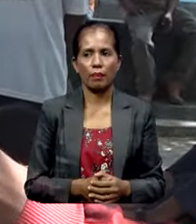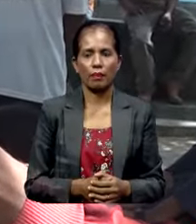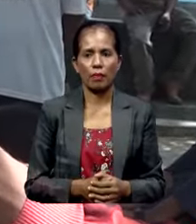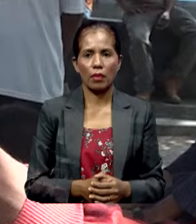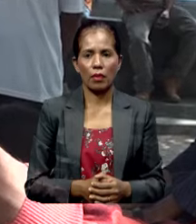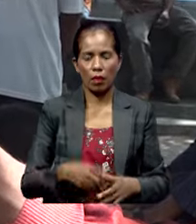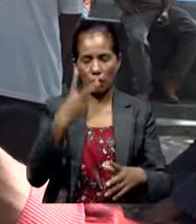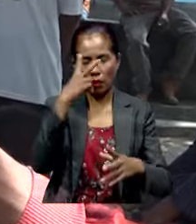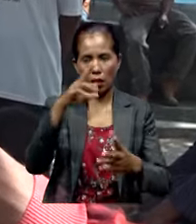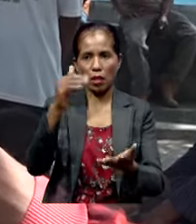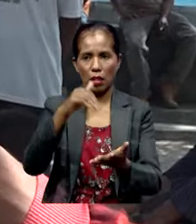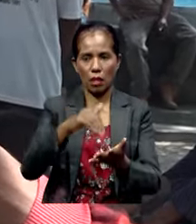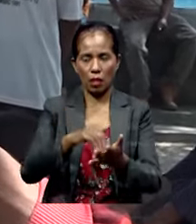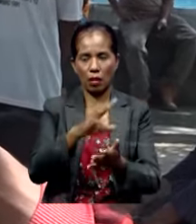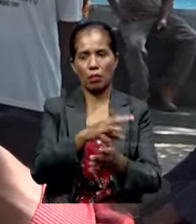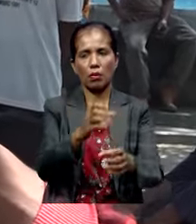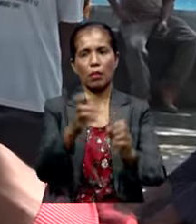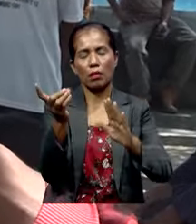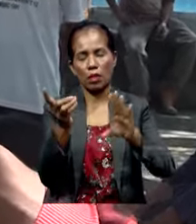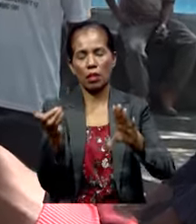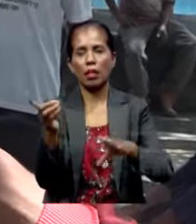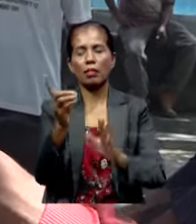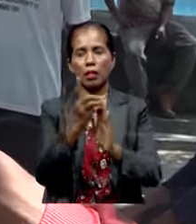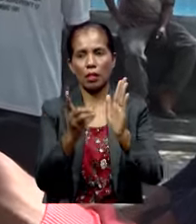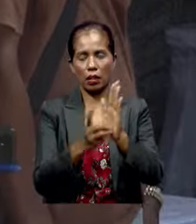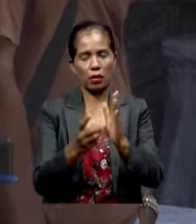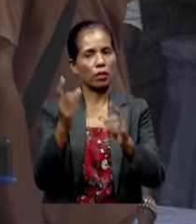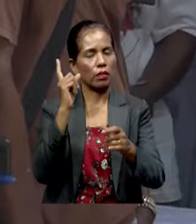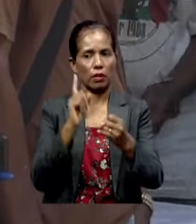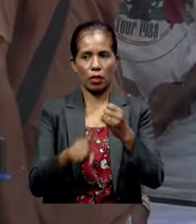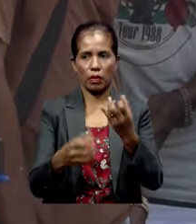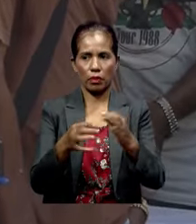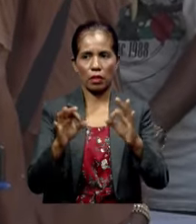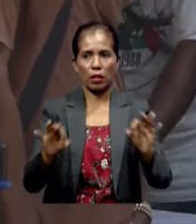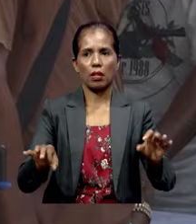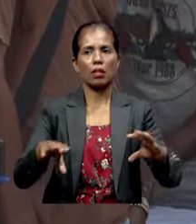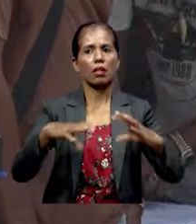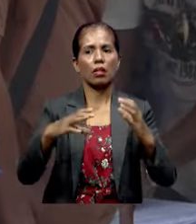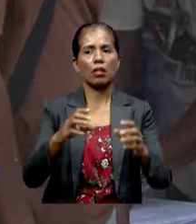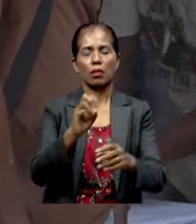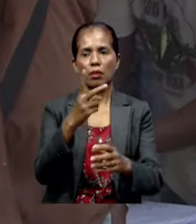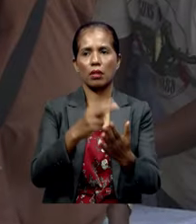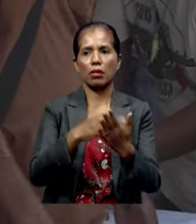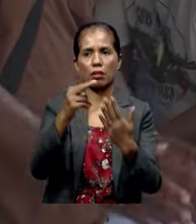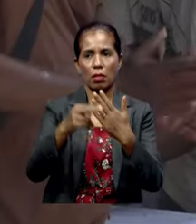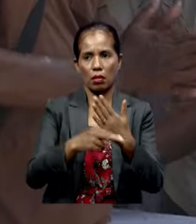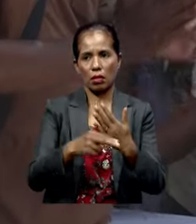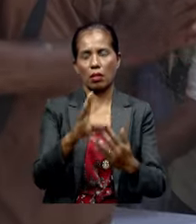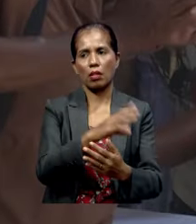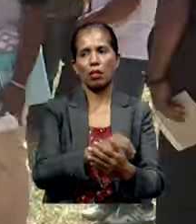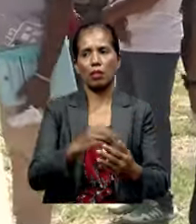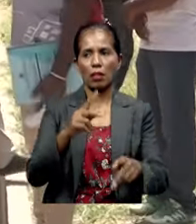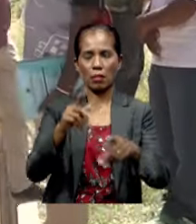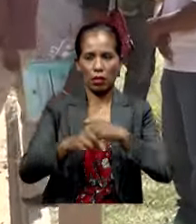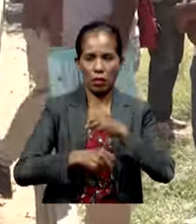a tu, verificação final, ou validação, morar o né? Final, e que sono, botona. Antes do comitê 12 de novembro, há uma validação para